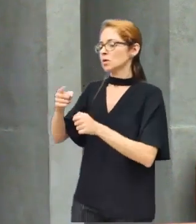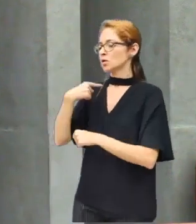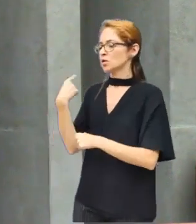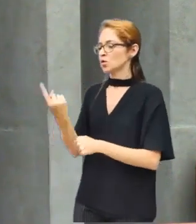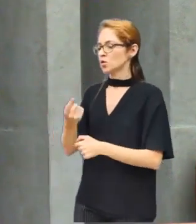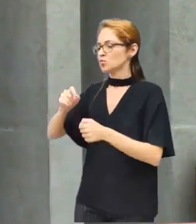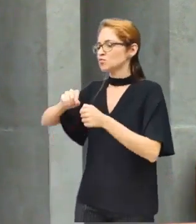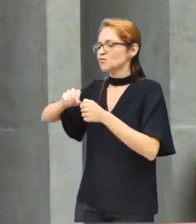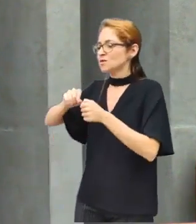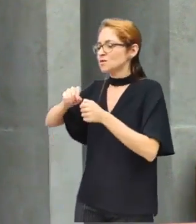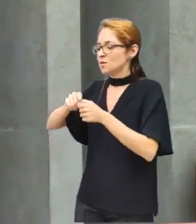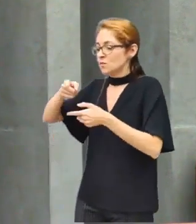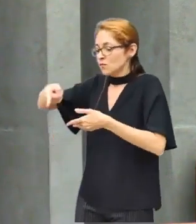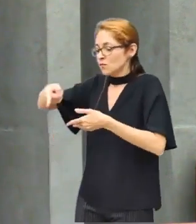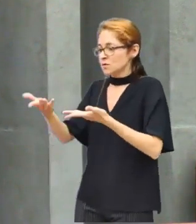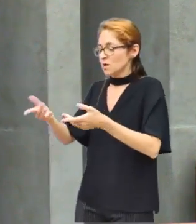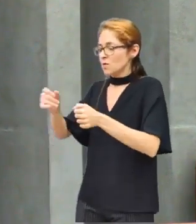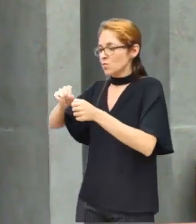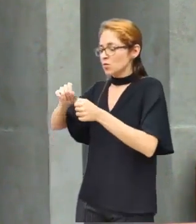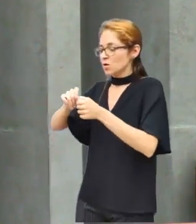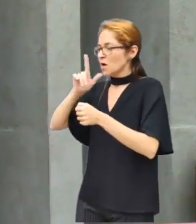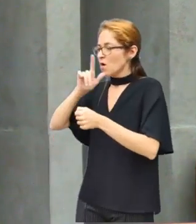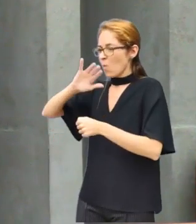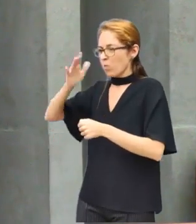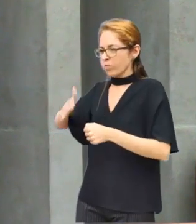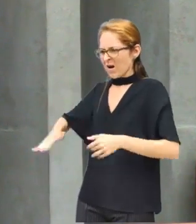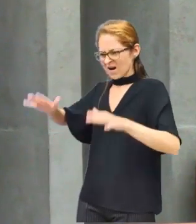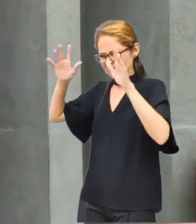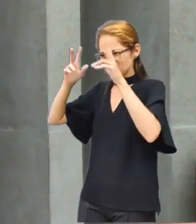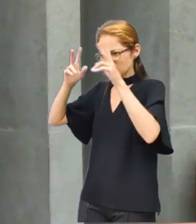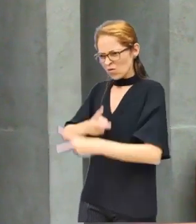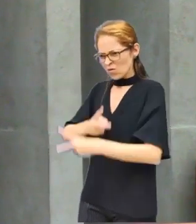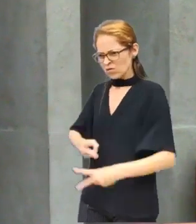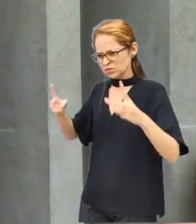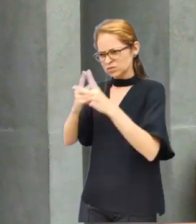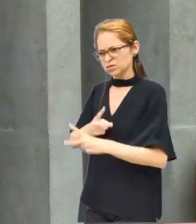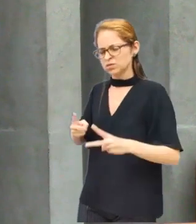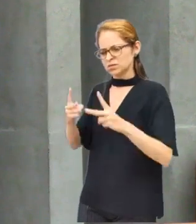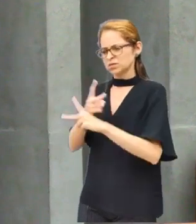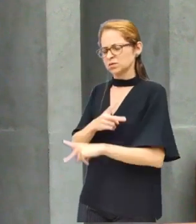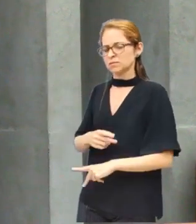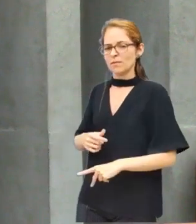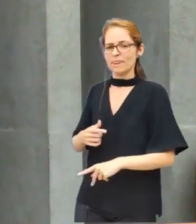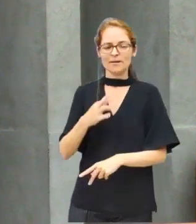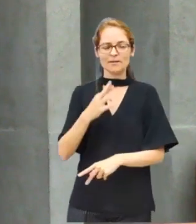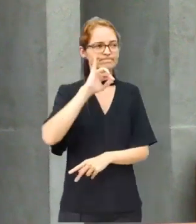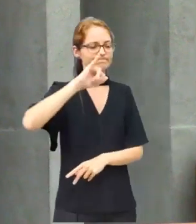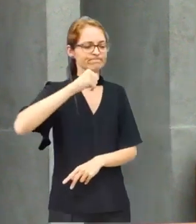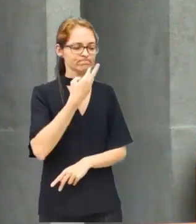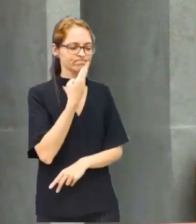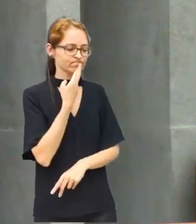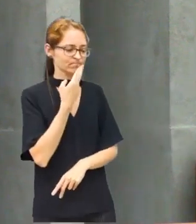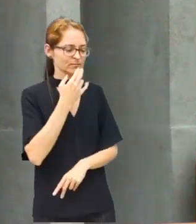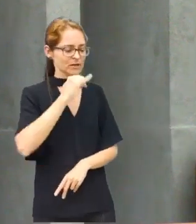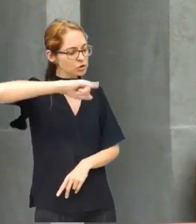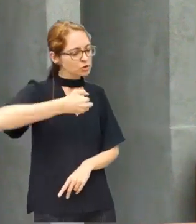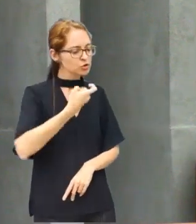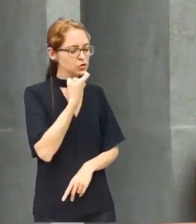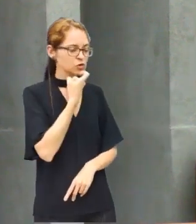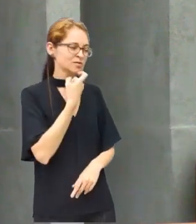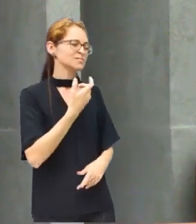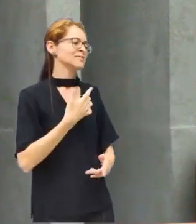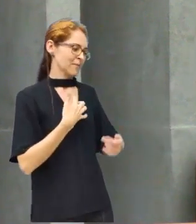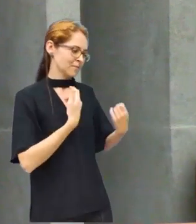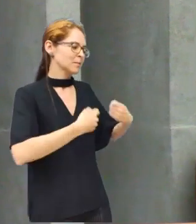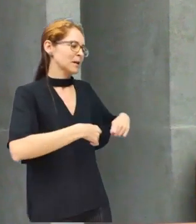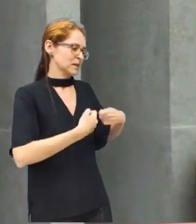mar se nos acalme? Porque o mar se ia tornando cada vez mais tempestuoso. Respondeu-lhes: Tomai-me e lançai-me